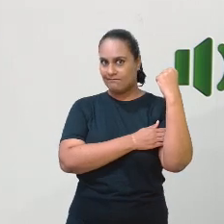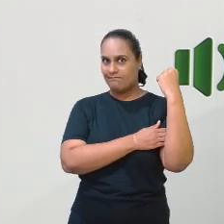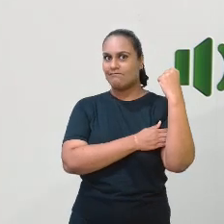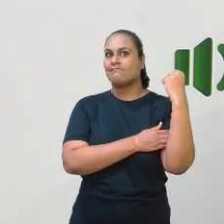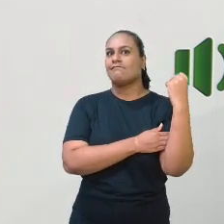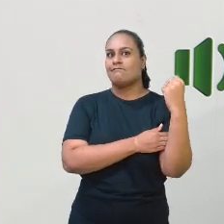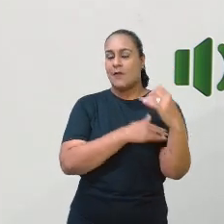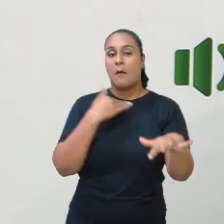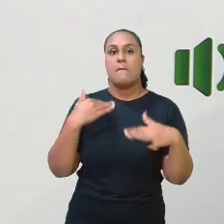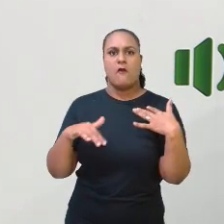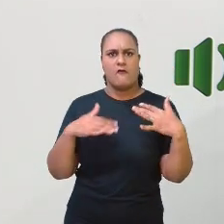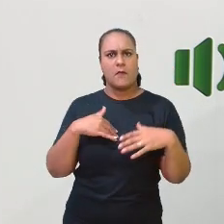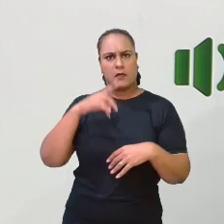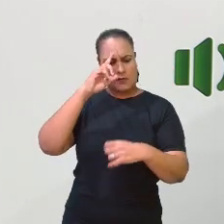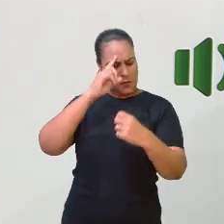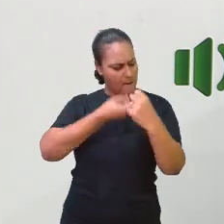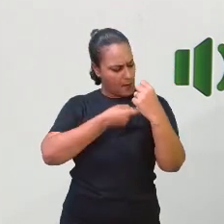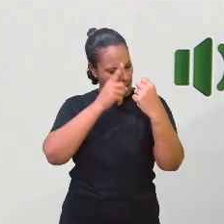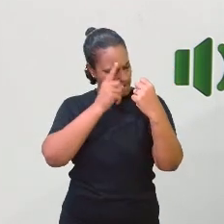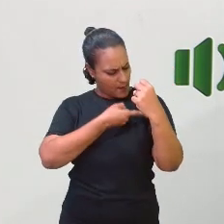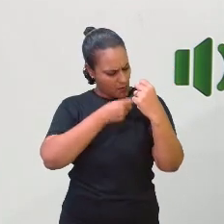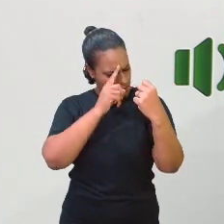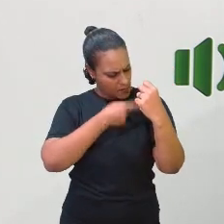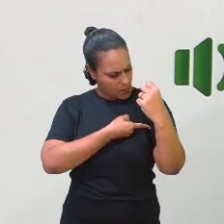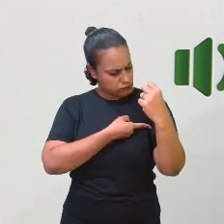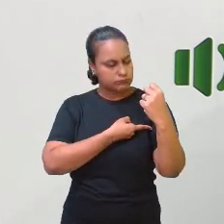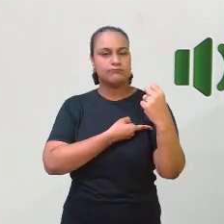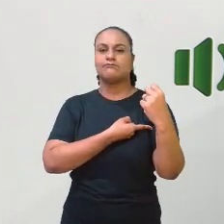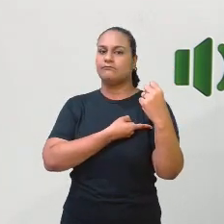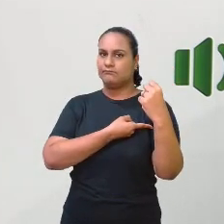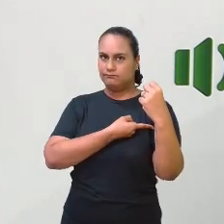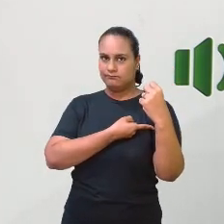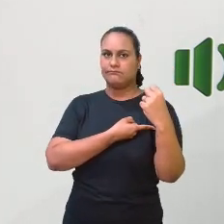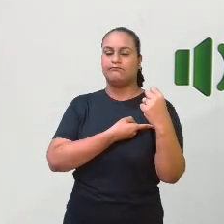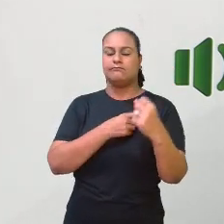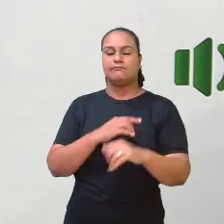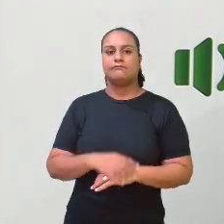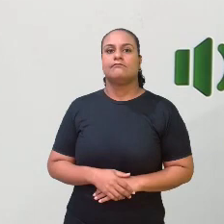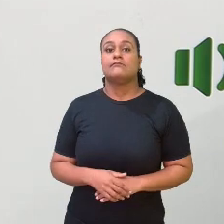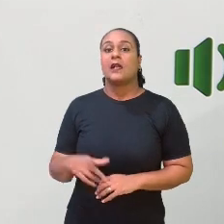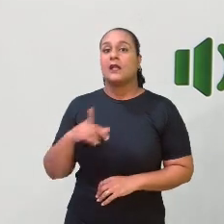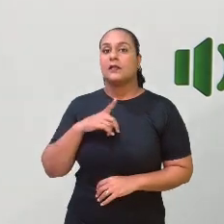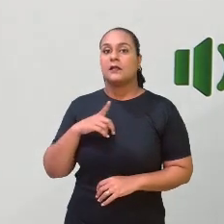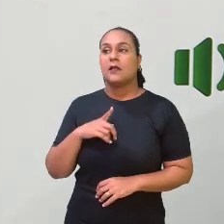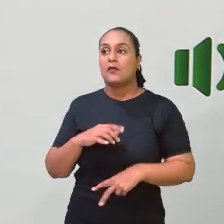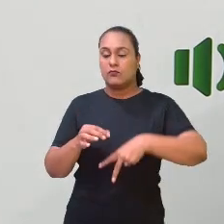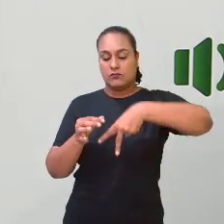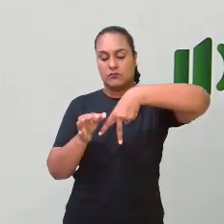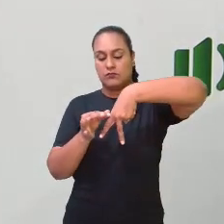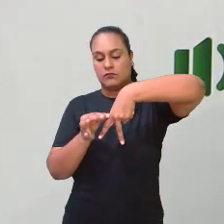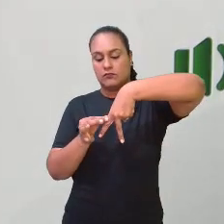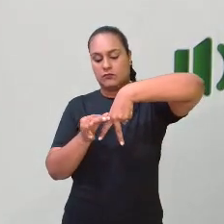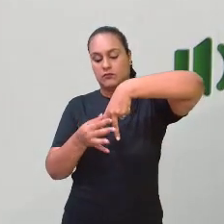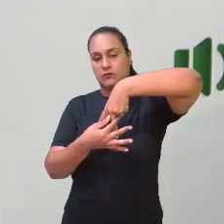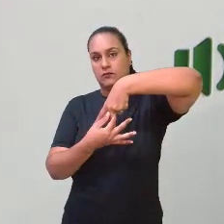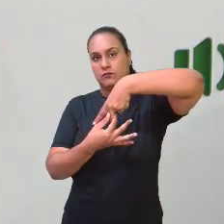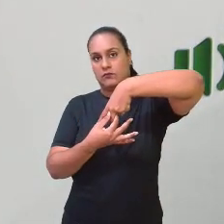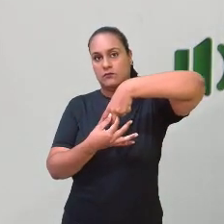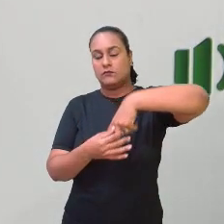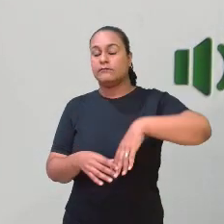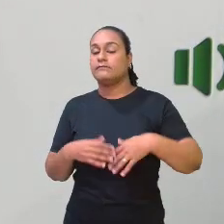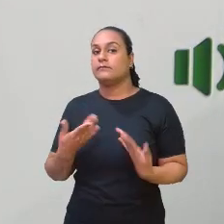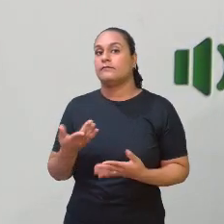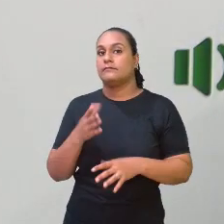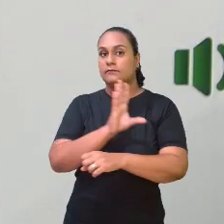voluntário, músculo estriado esquelético, nós temos domínio sobre ele. A gente tem o nosso quadríceps também.